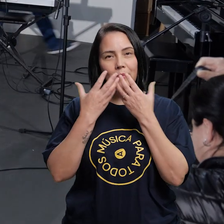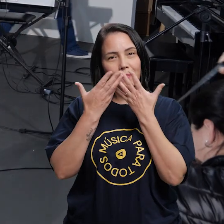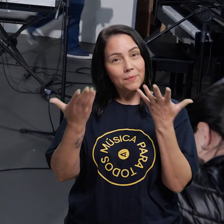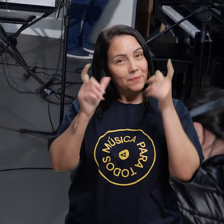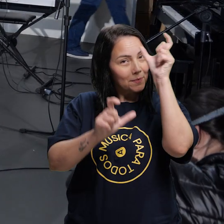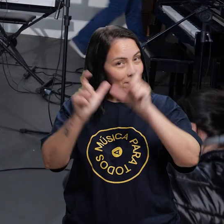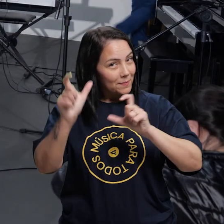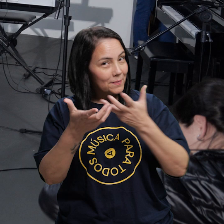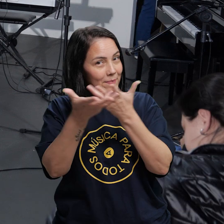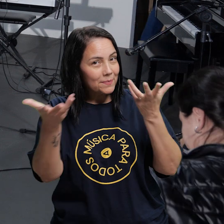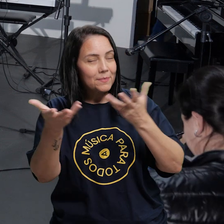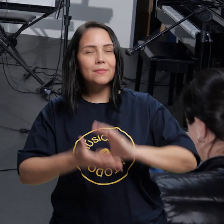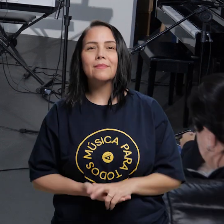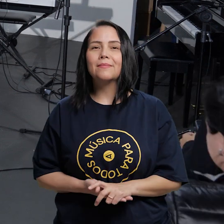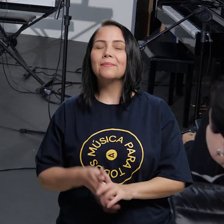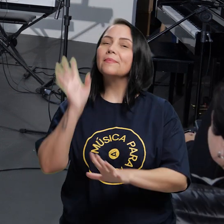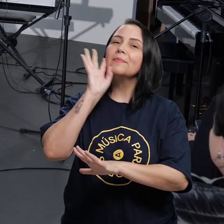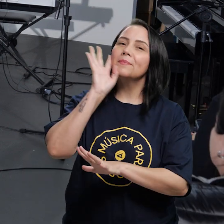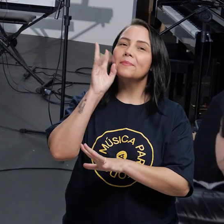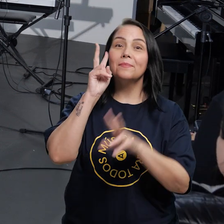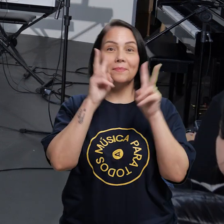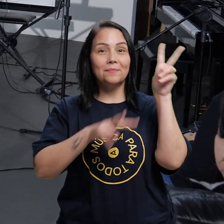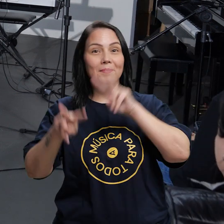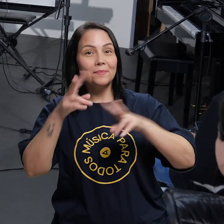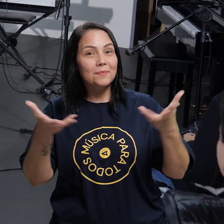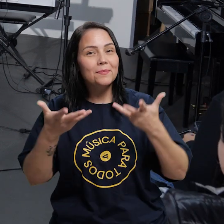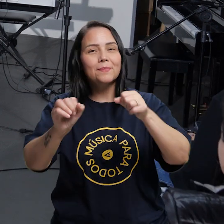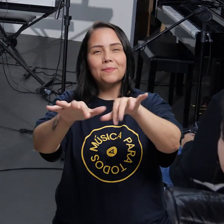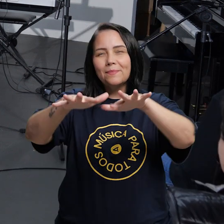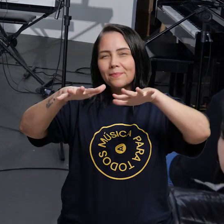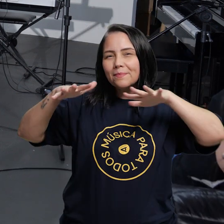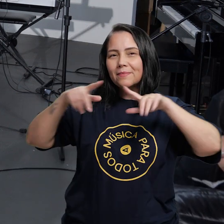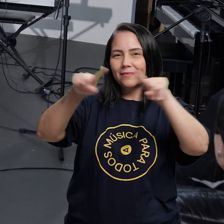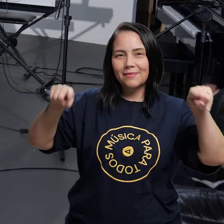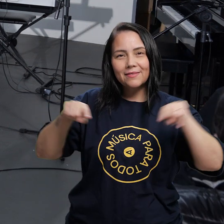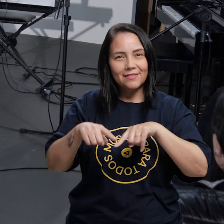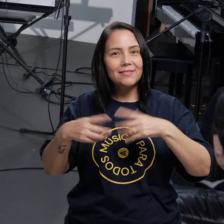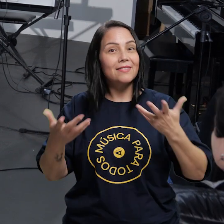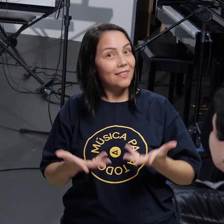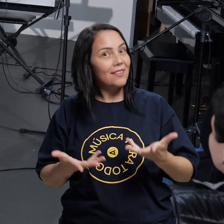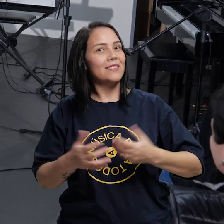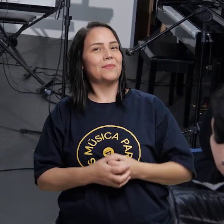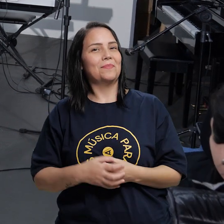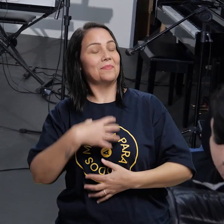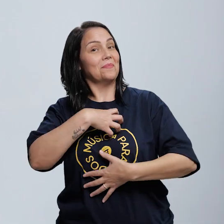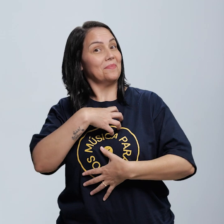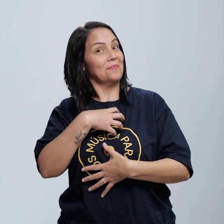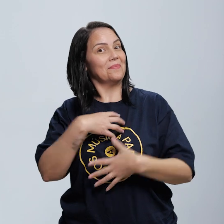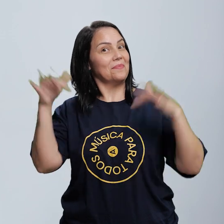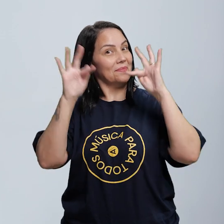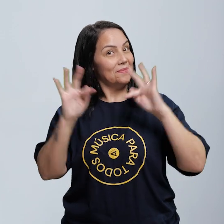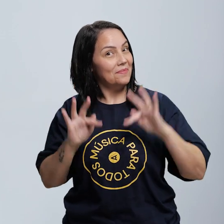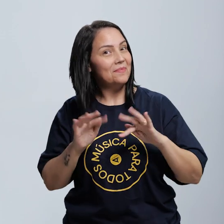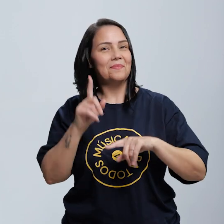Tudo bem, pessoal? Pô, que legal ver essa galera aqui lotando essa sala. É, ó, isso é um clima,